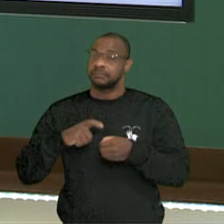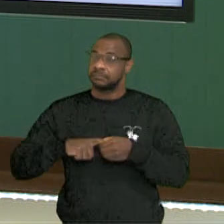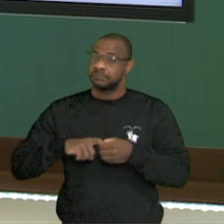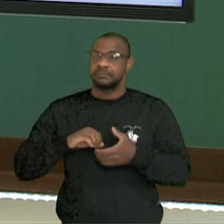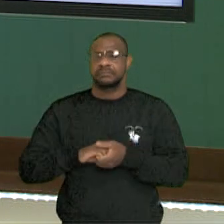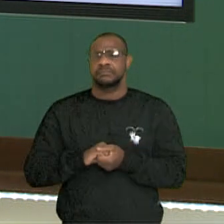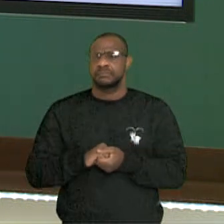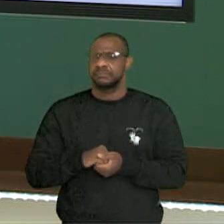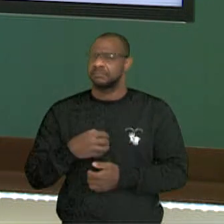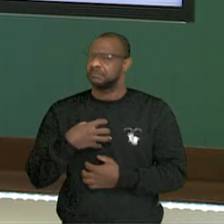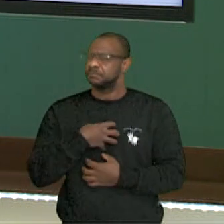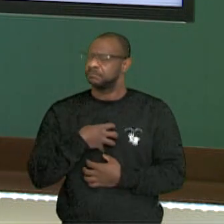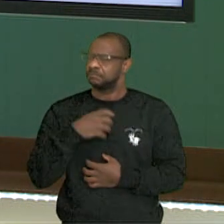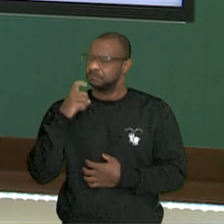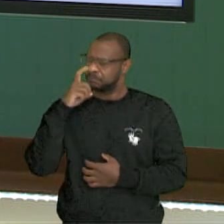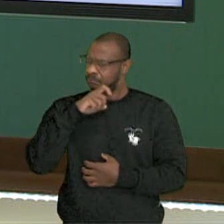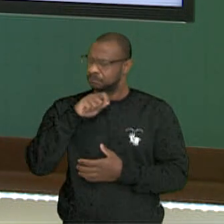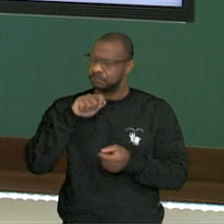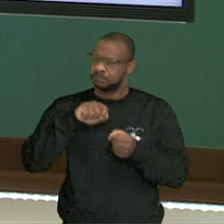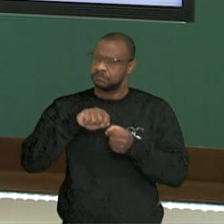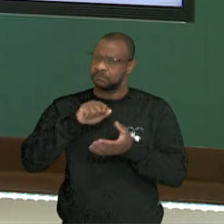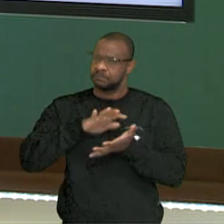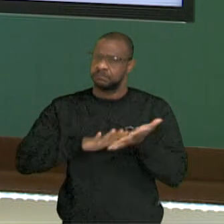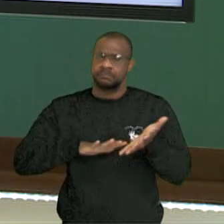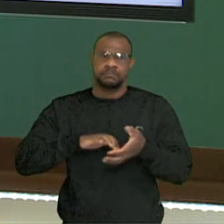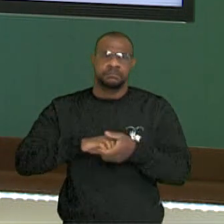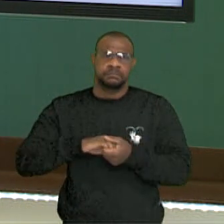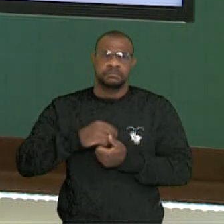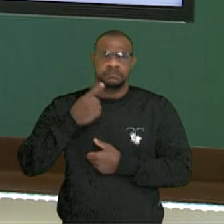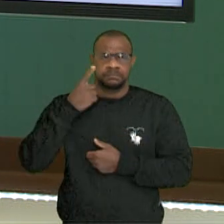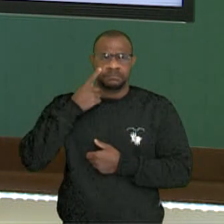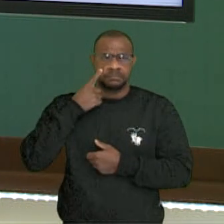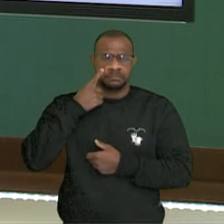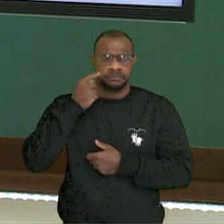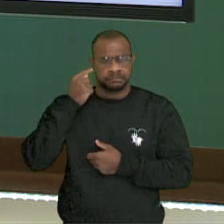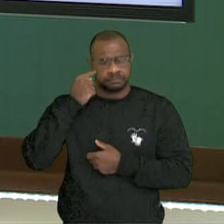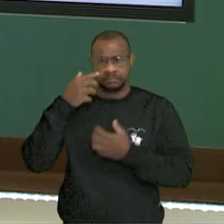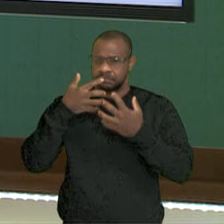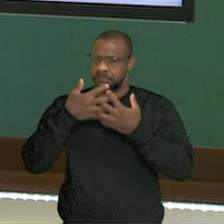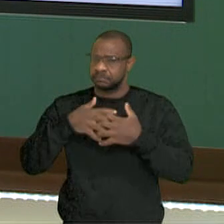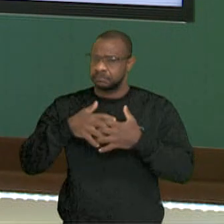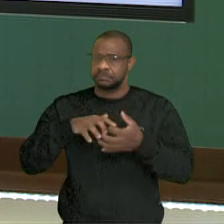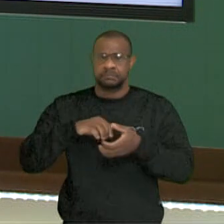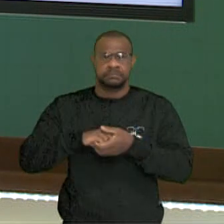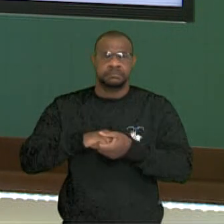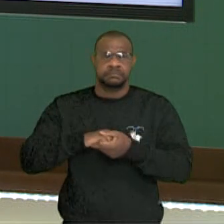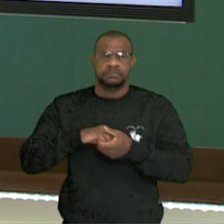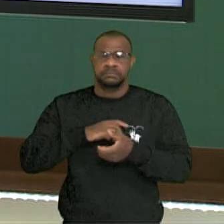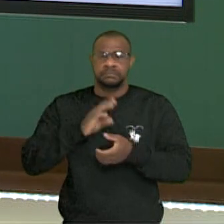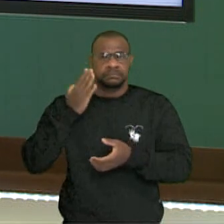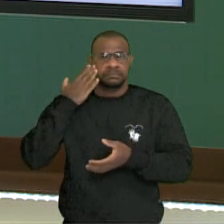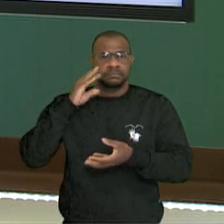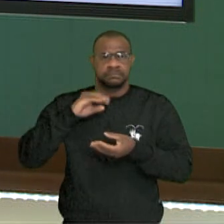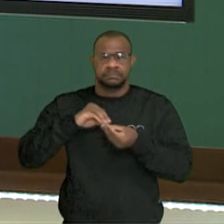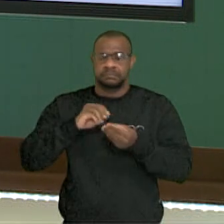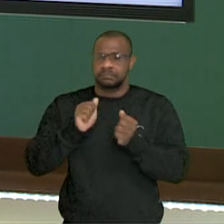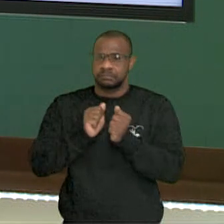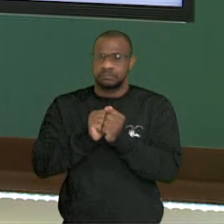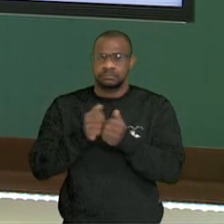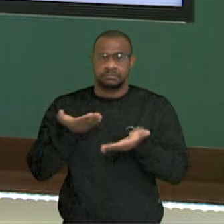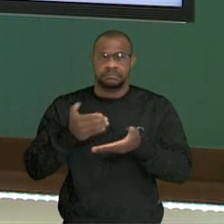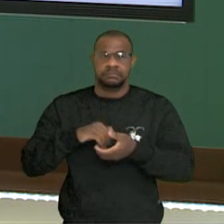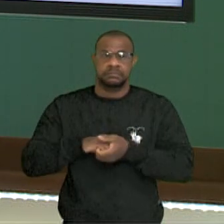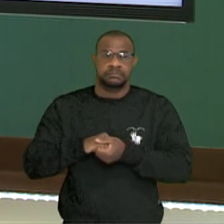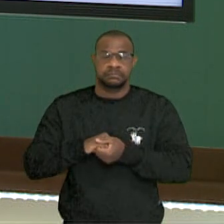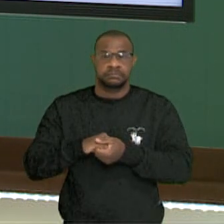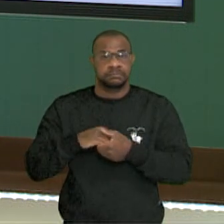Retornamos. Você sentiu dificuldade para fazer essa atividade? Talvez um pouquinho, mas nós vamos compreender e entender juntos.